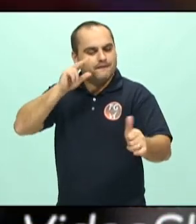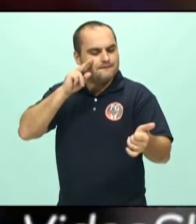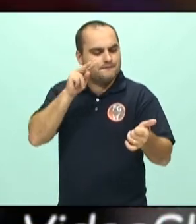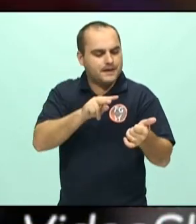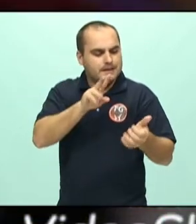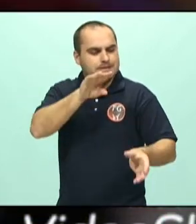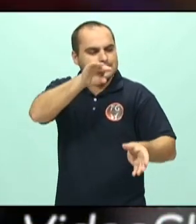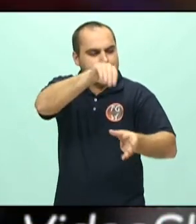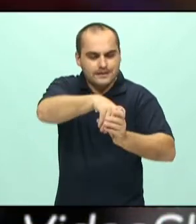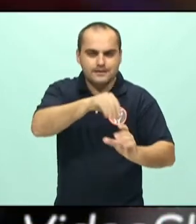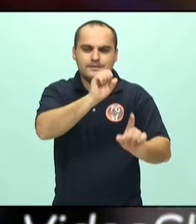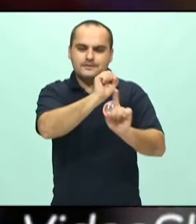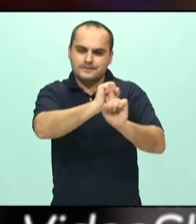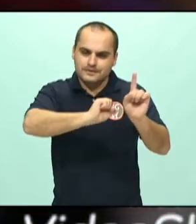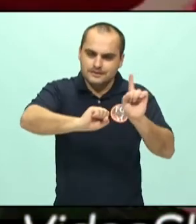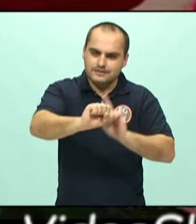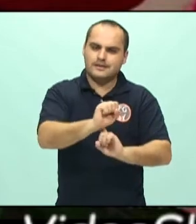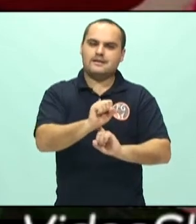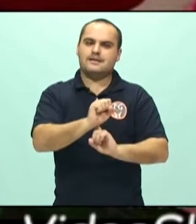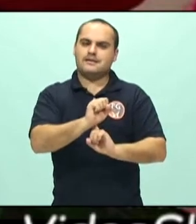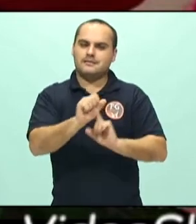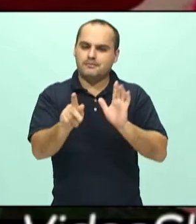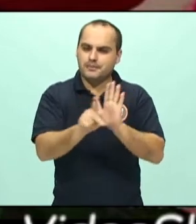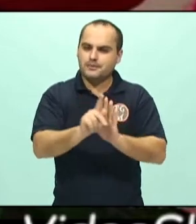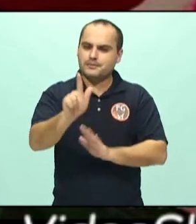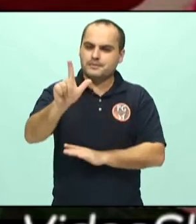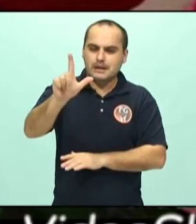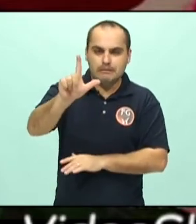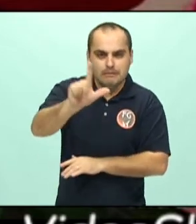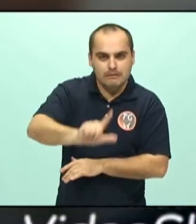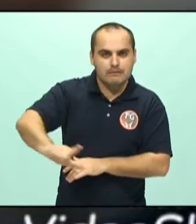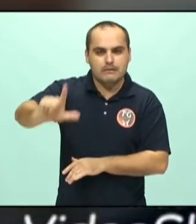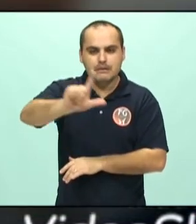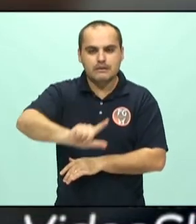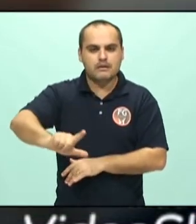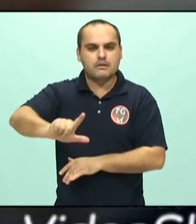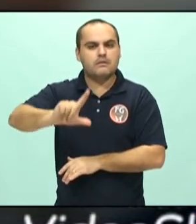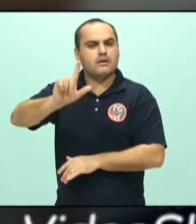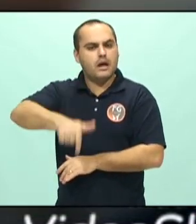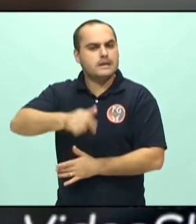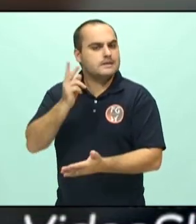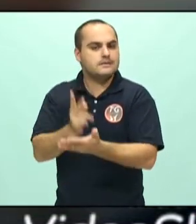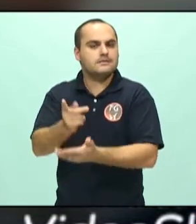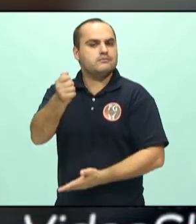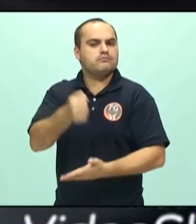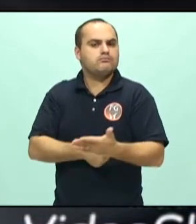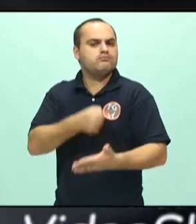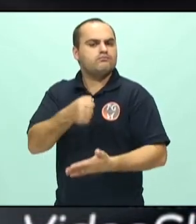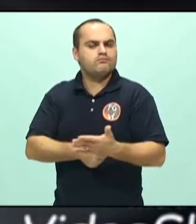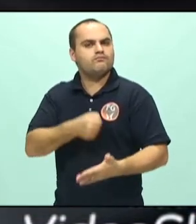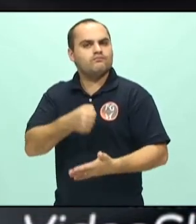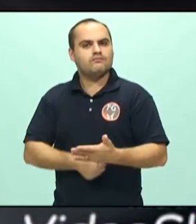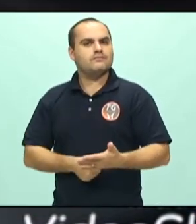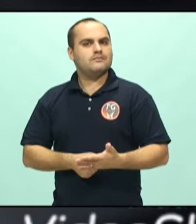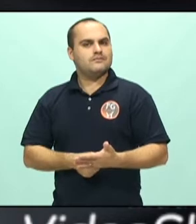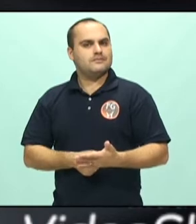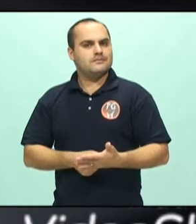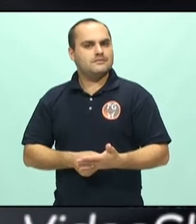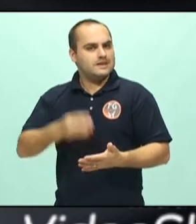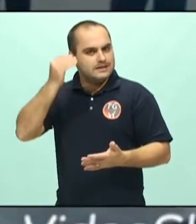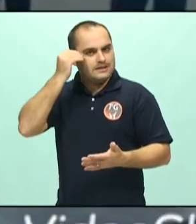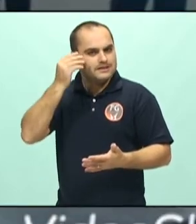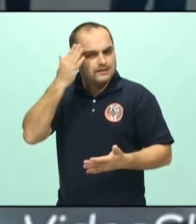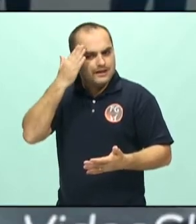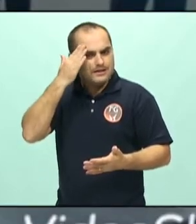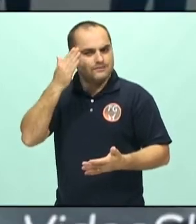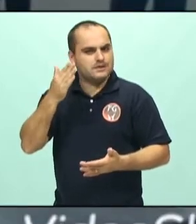da sociedade, tanto na questão literária, é um percurso de luta. É um percurso de grandes batalhas